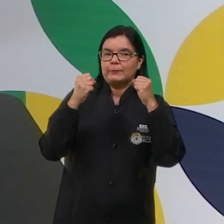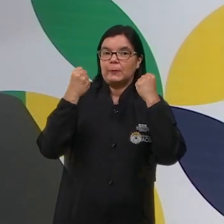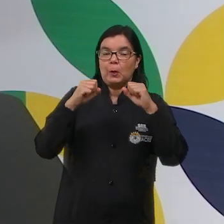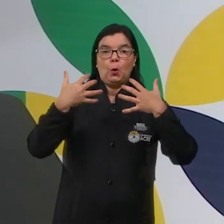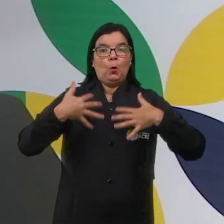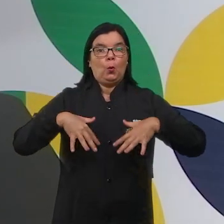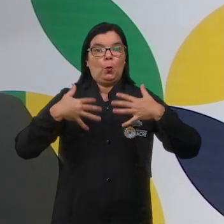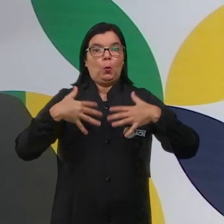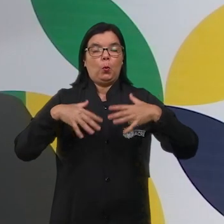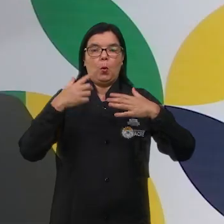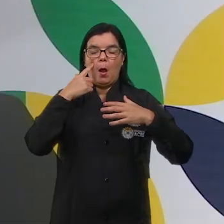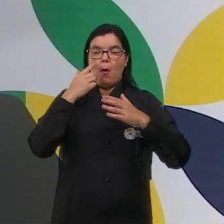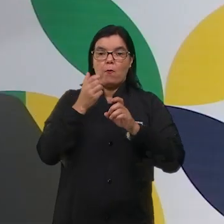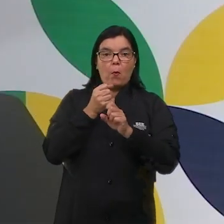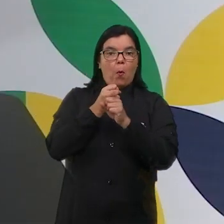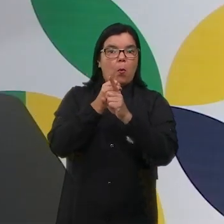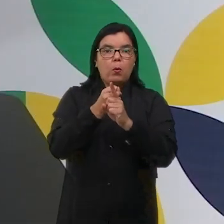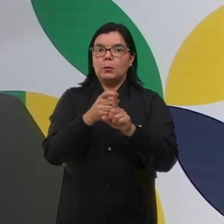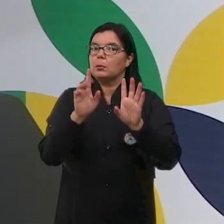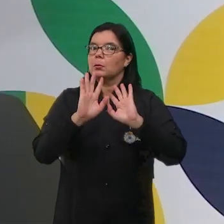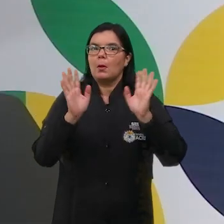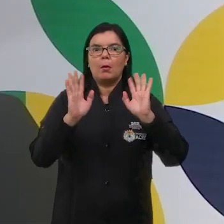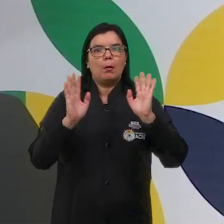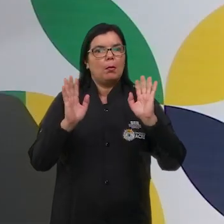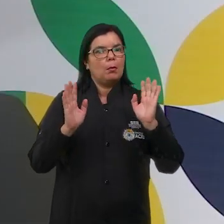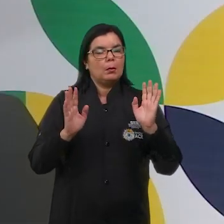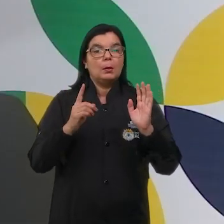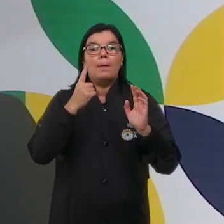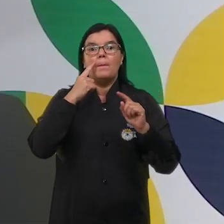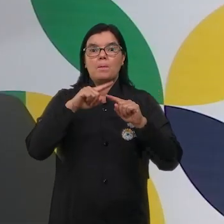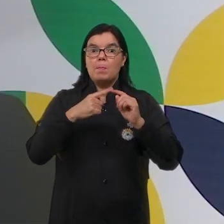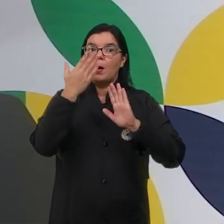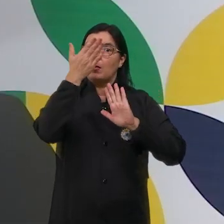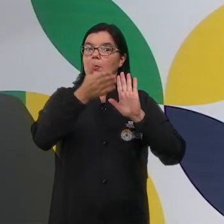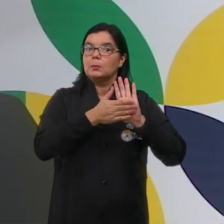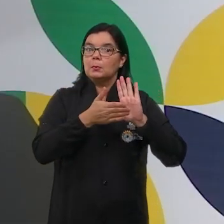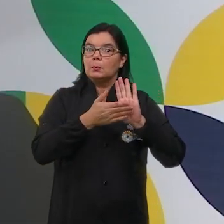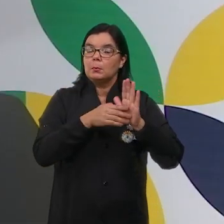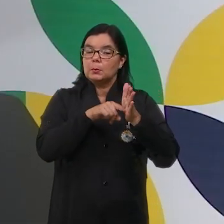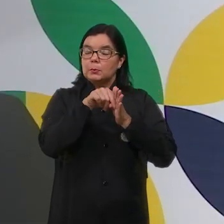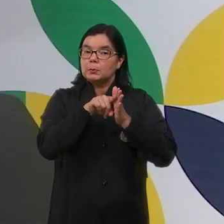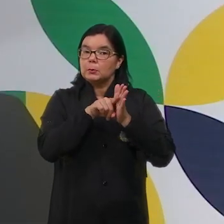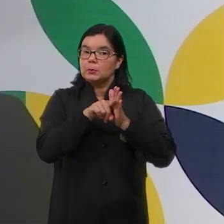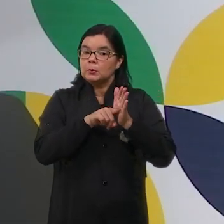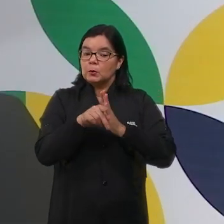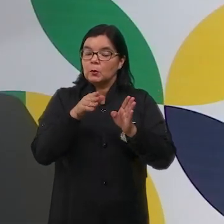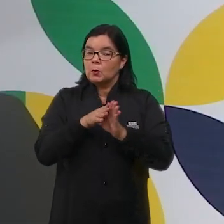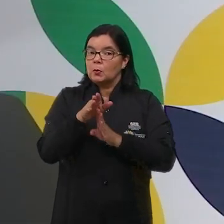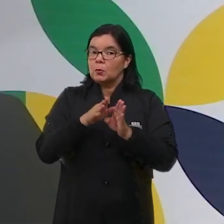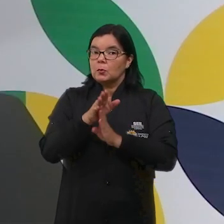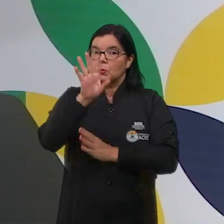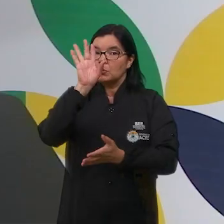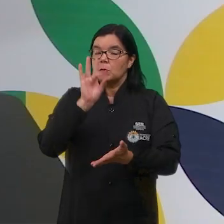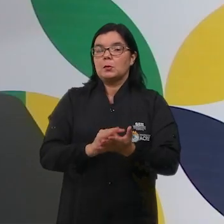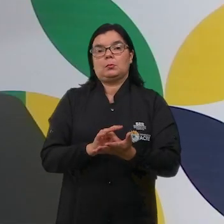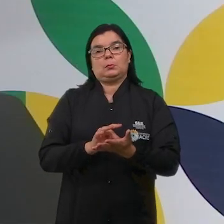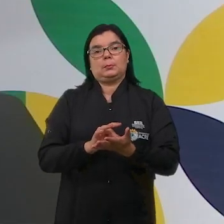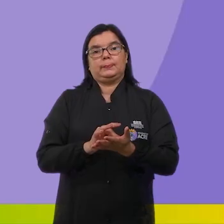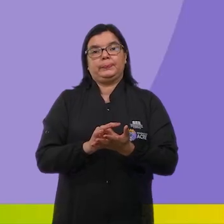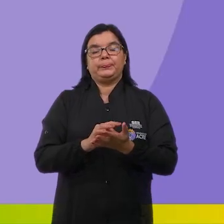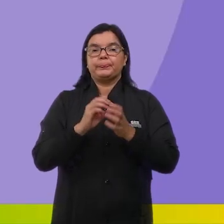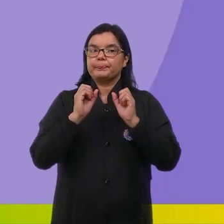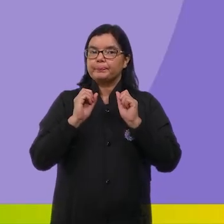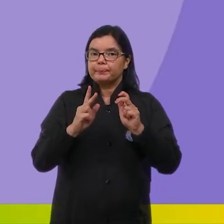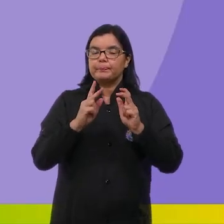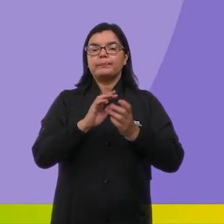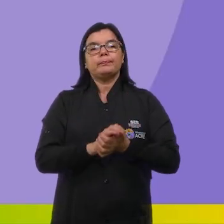então eu vou me guiar nele. Não, são informações com respaldo científico, que é para guiar e orientar de forma correta. Ok?